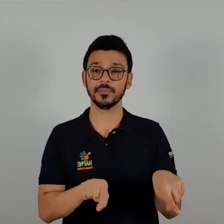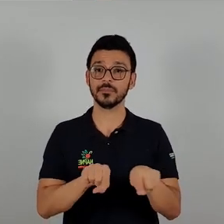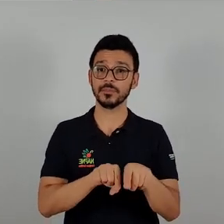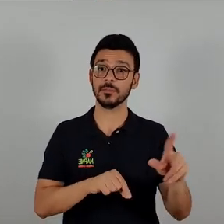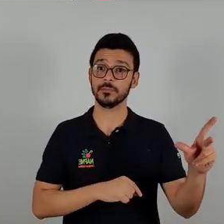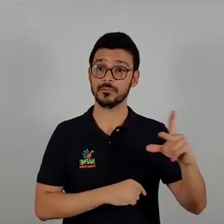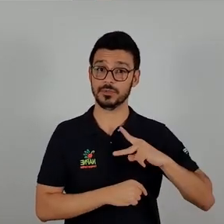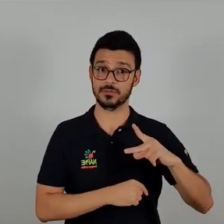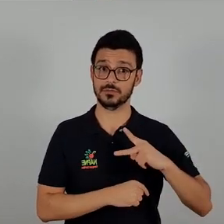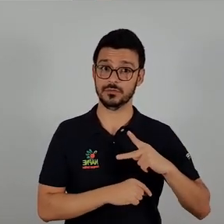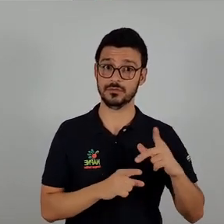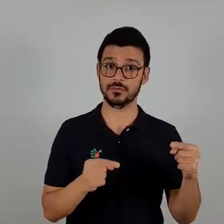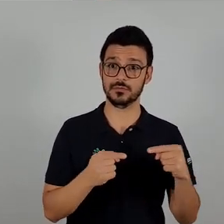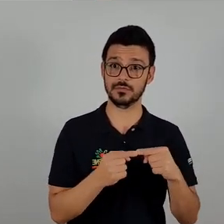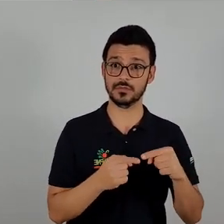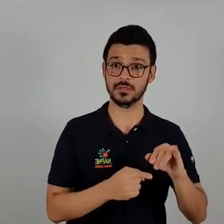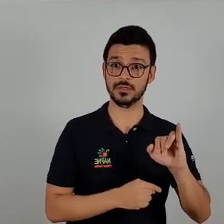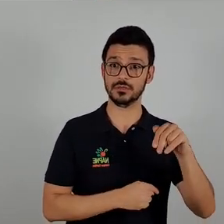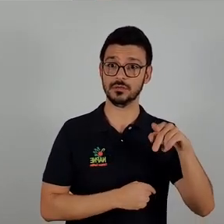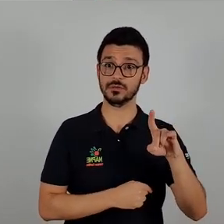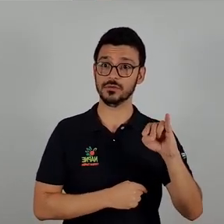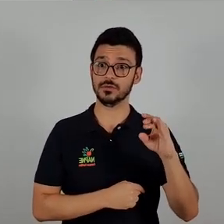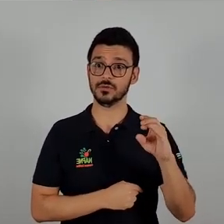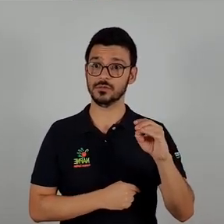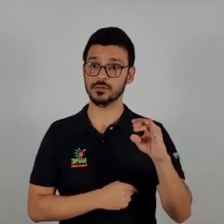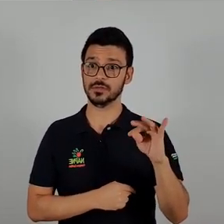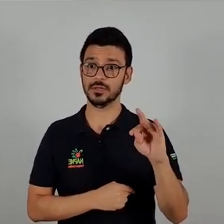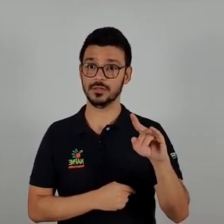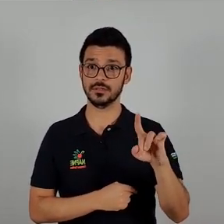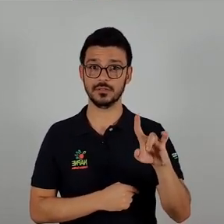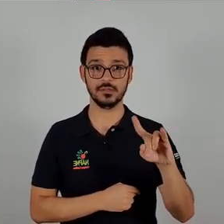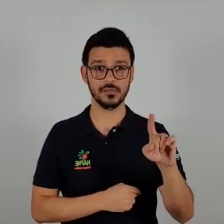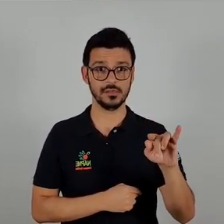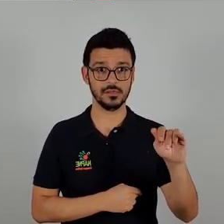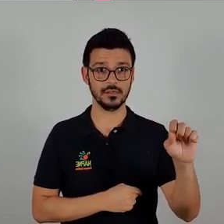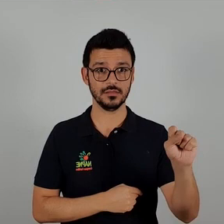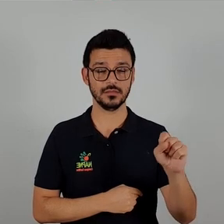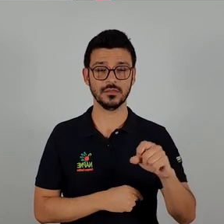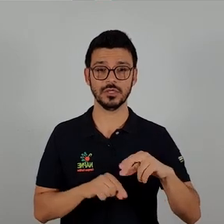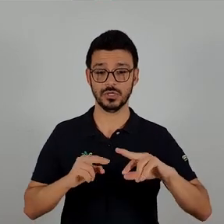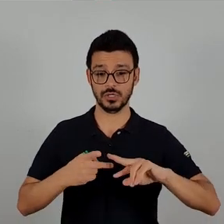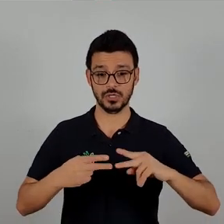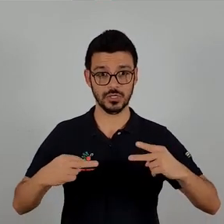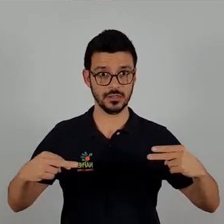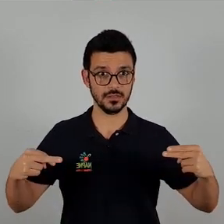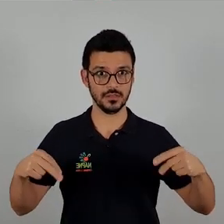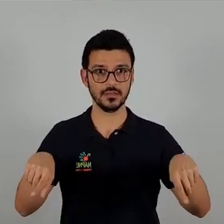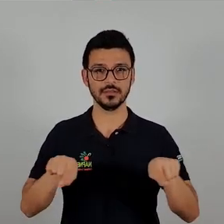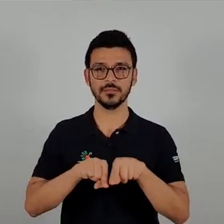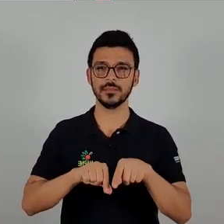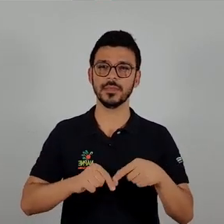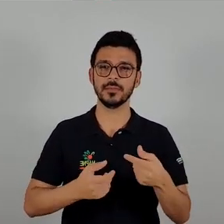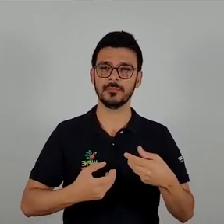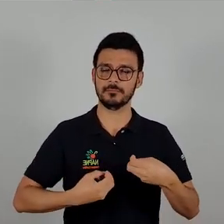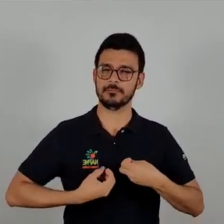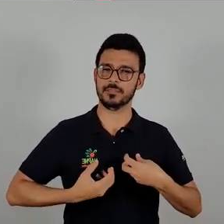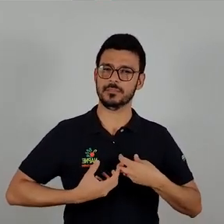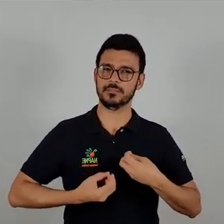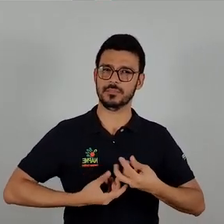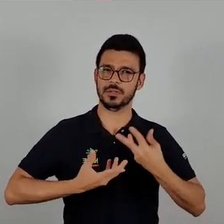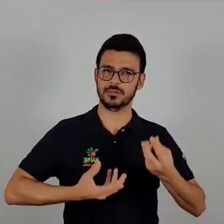pergunta que certamente muitas pessoas me fazem, mas como que a fito cura o câncer? Porque está aqui, ó. Eu valorizei o paciente como um todo.